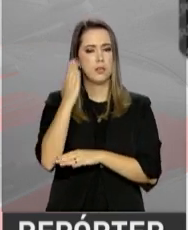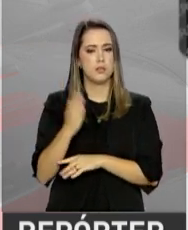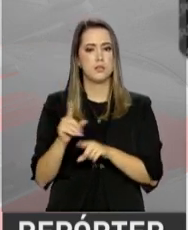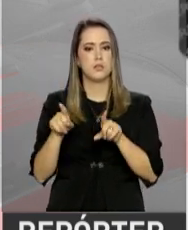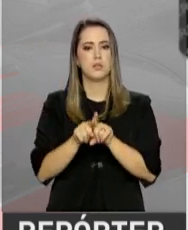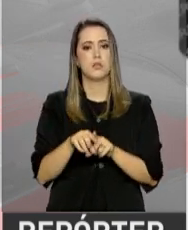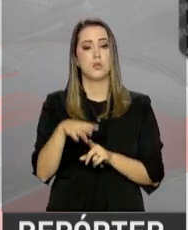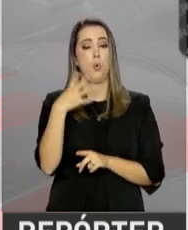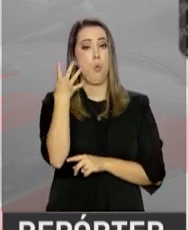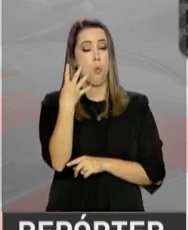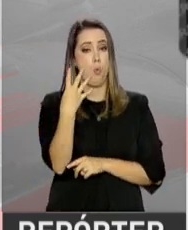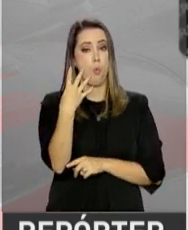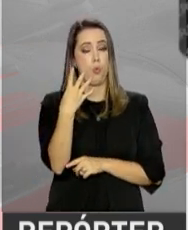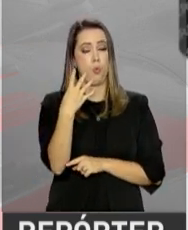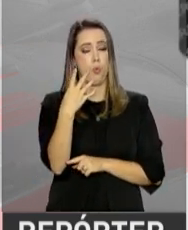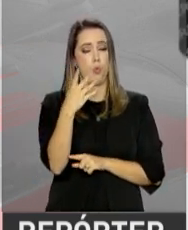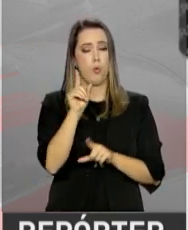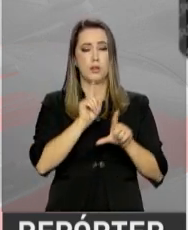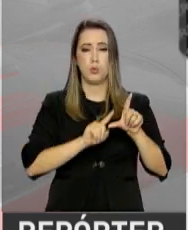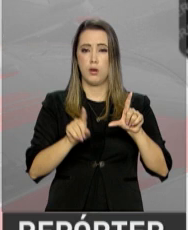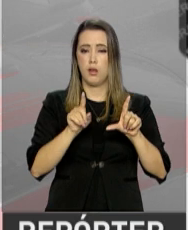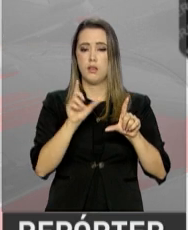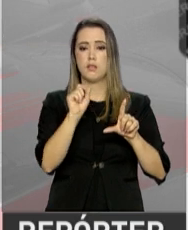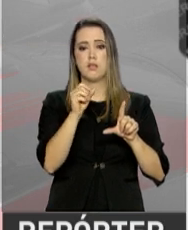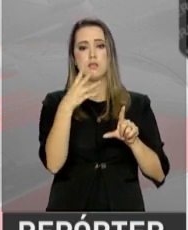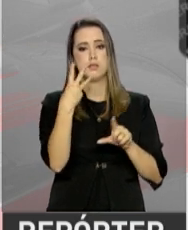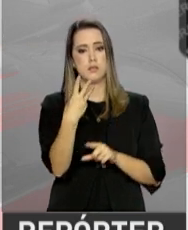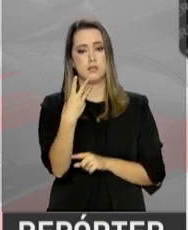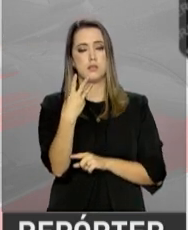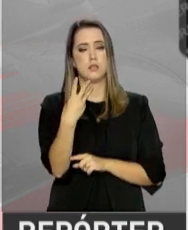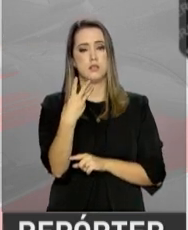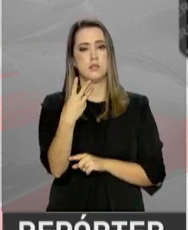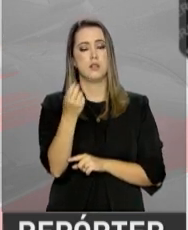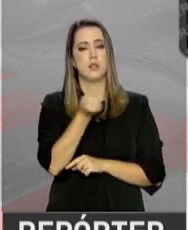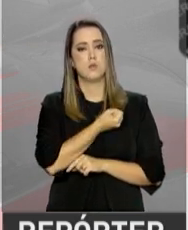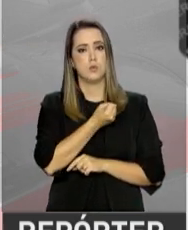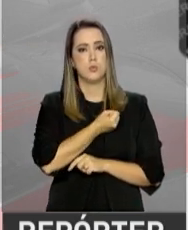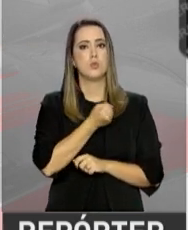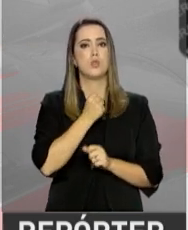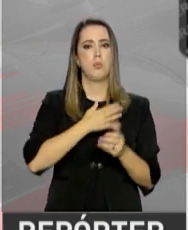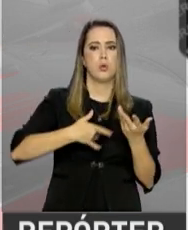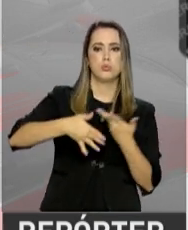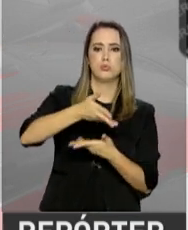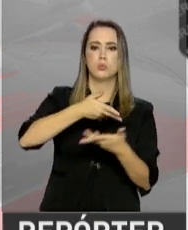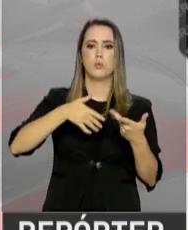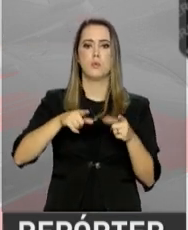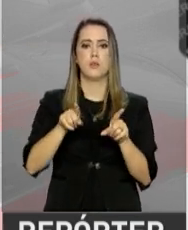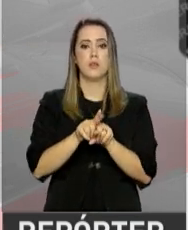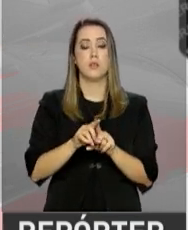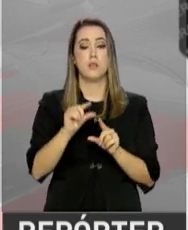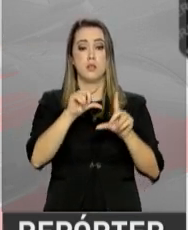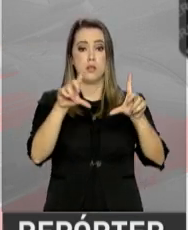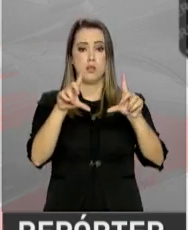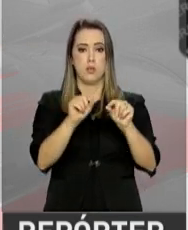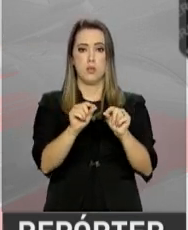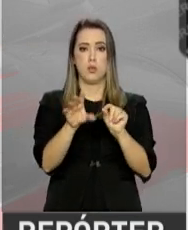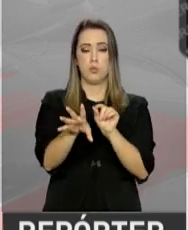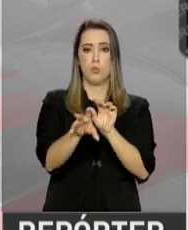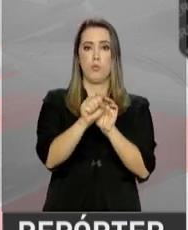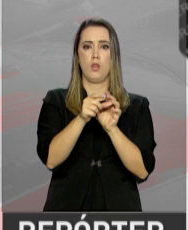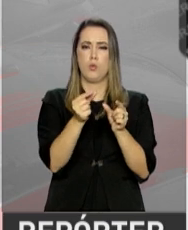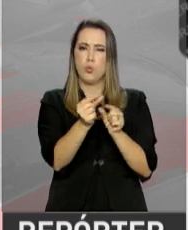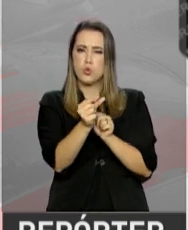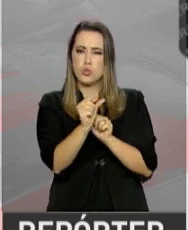letras e três números que podem ser embaralhados aleatoriamente. A placa também terá um chip e um código de leituras